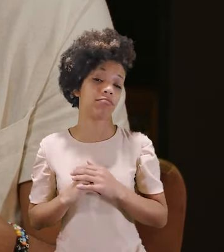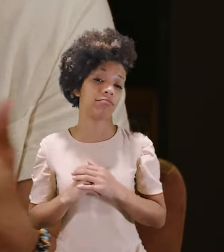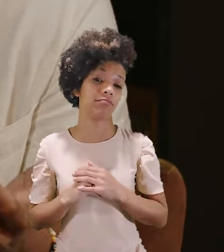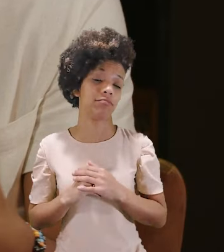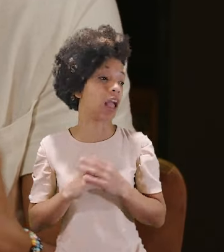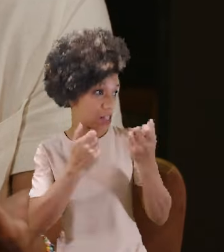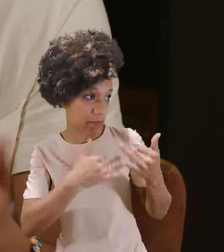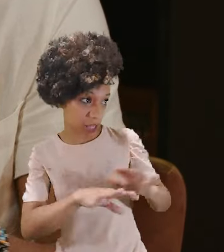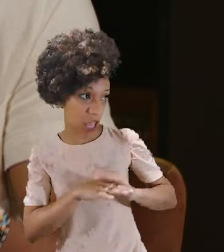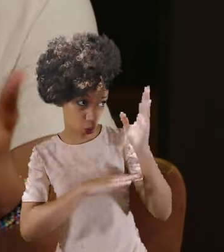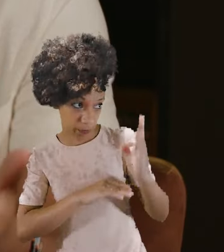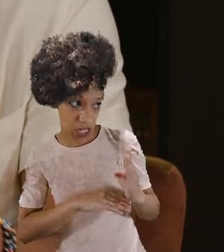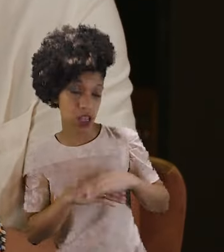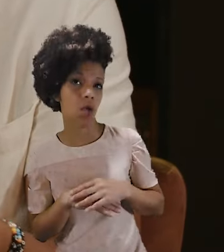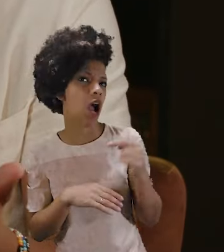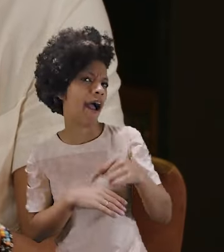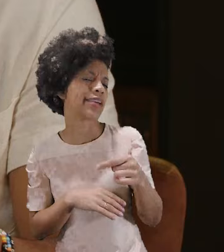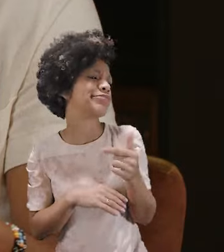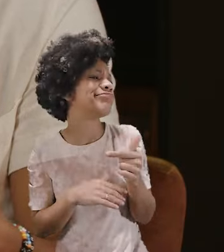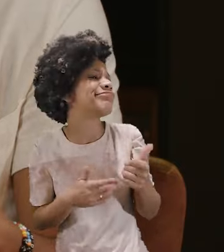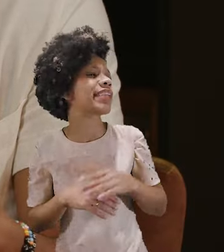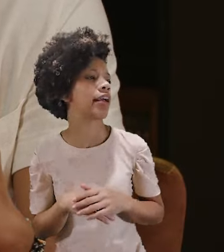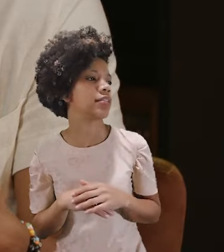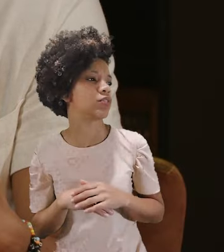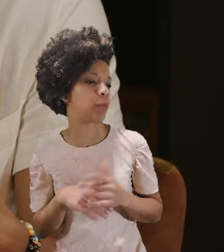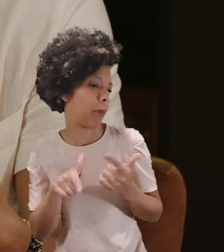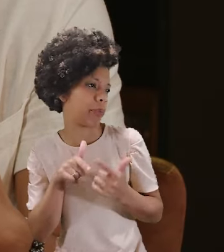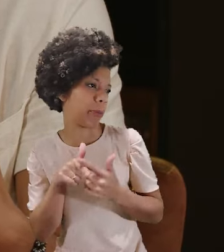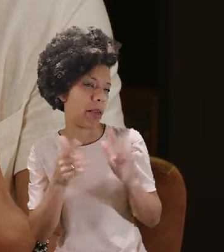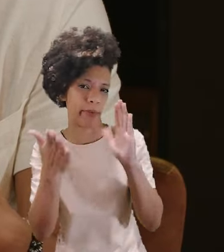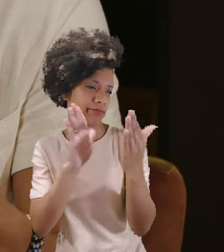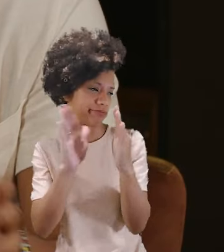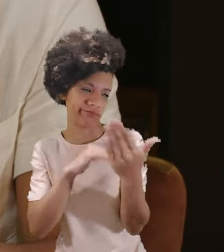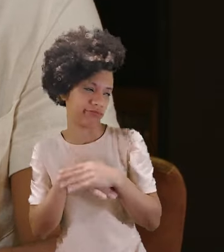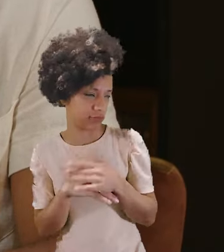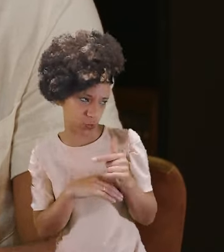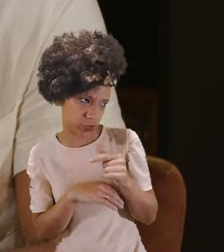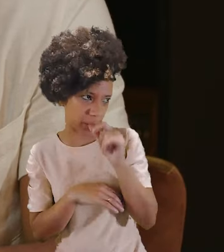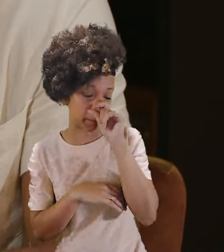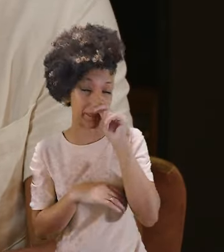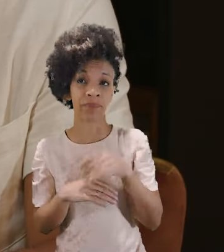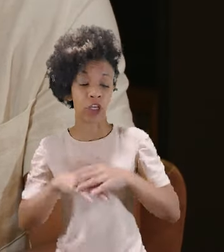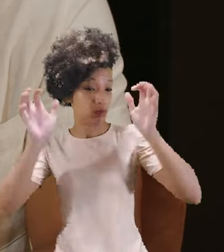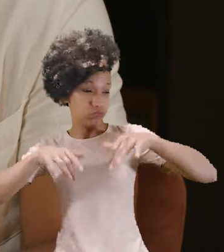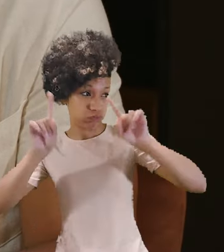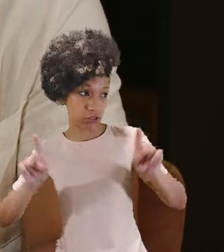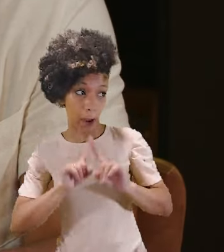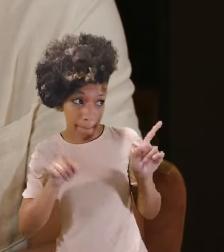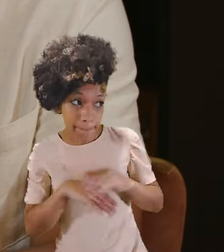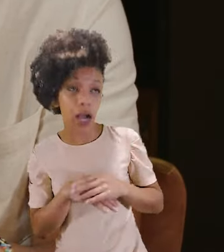Mas um pouco mais no Brasil aqui a gente acaba não tendo muito essa questão de de